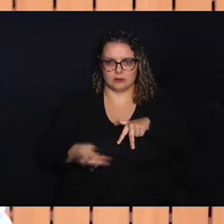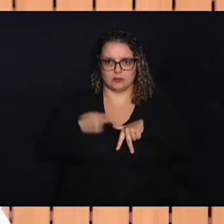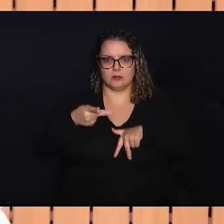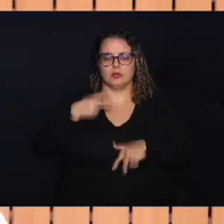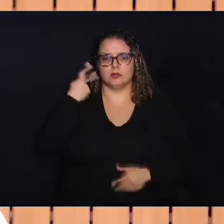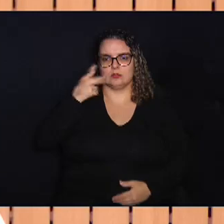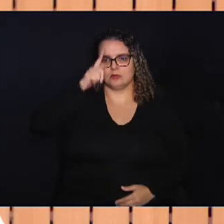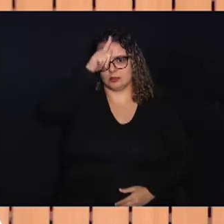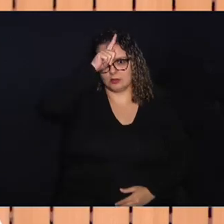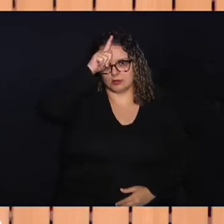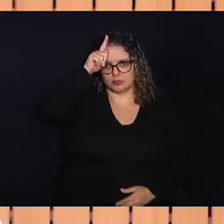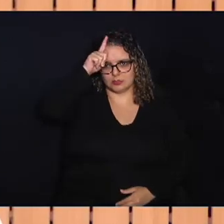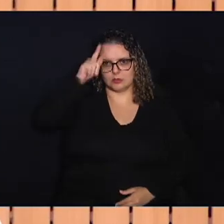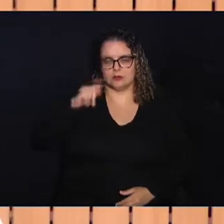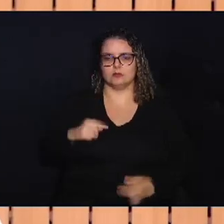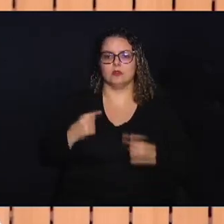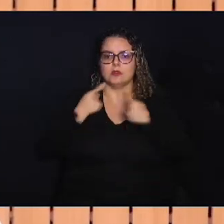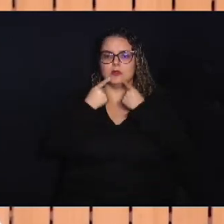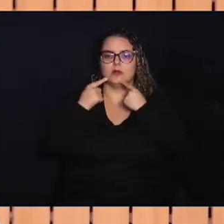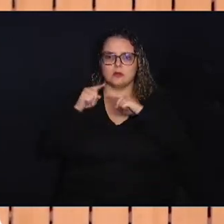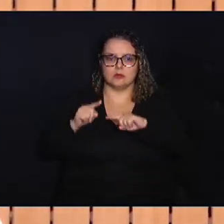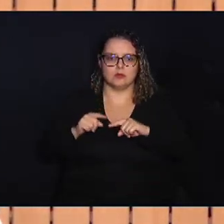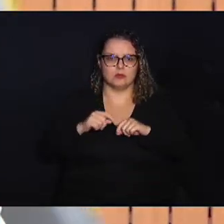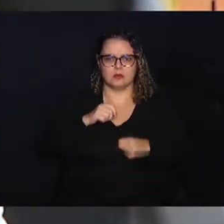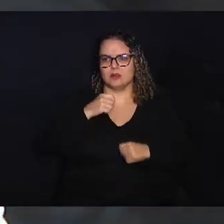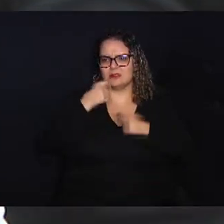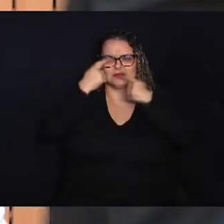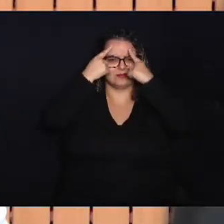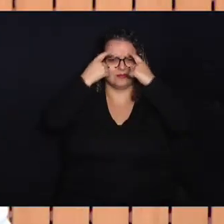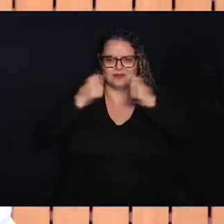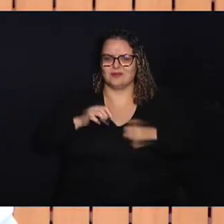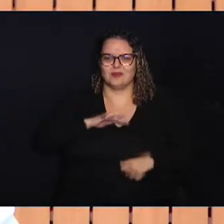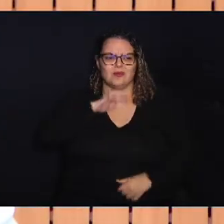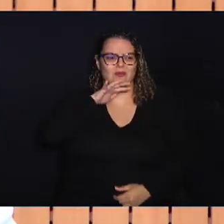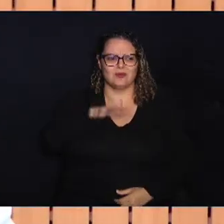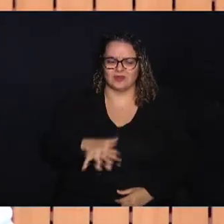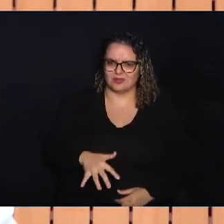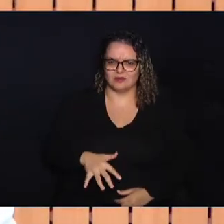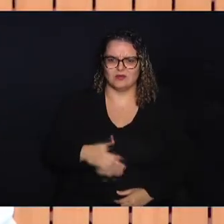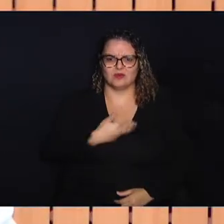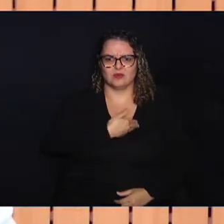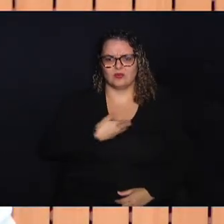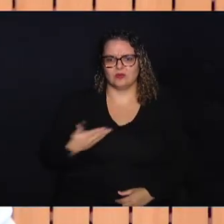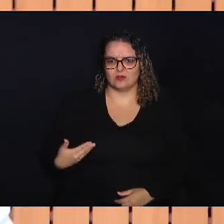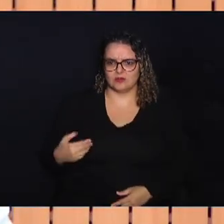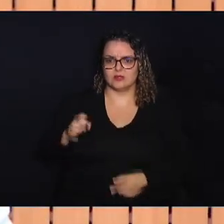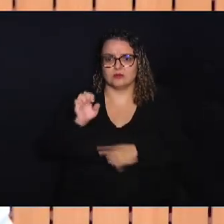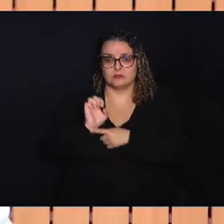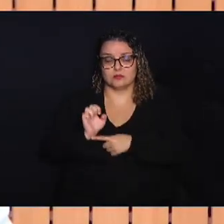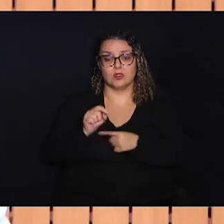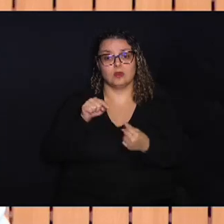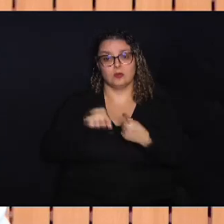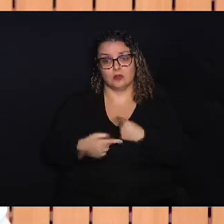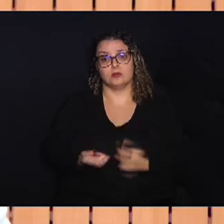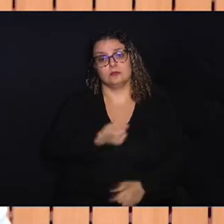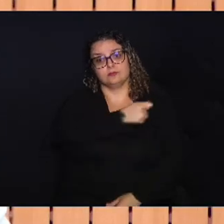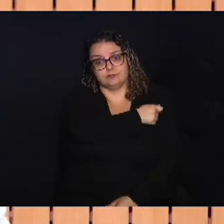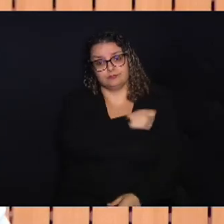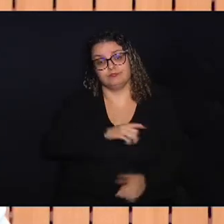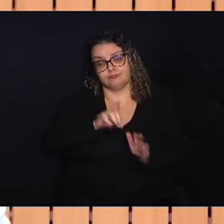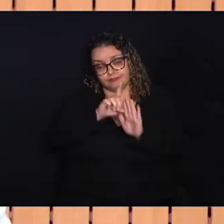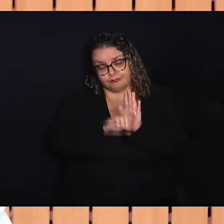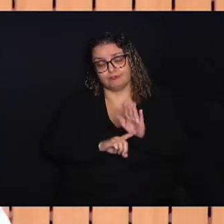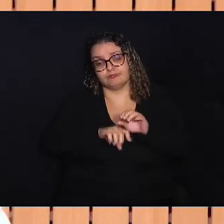Gustavo Peta, que protestou contra essa violência absurda do governo do Estado, contra estudantes que estão exercendo aí o direito em defesa